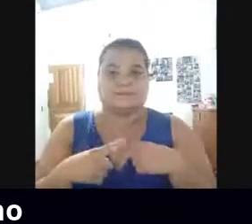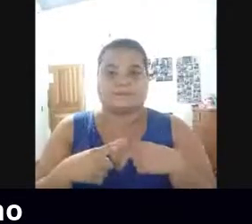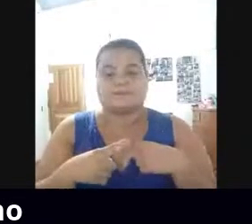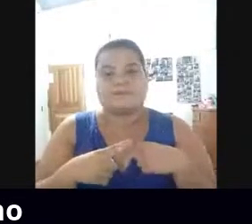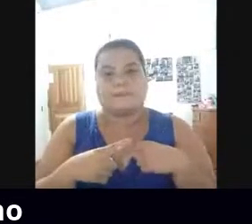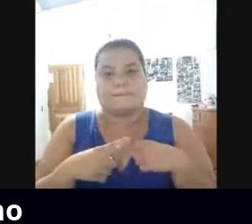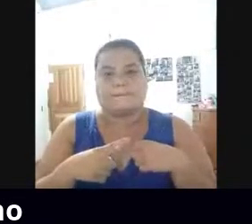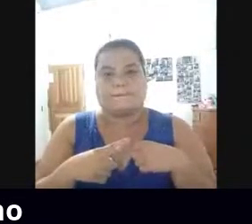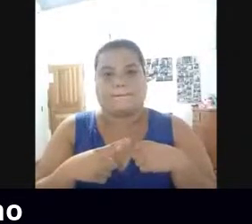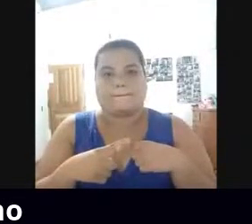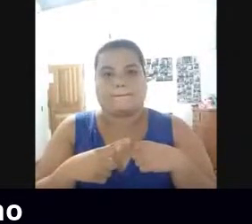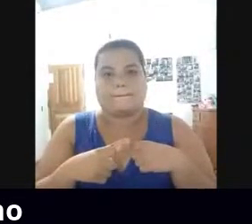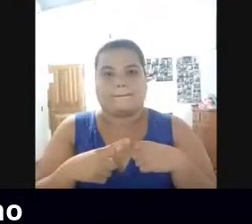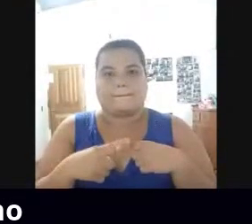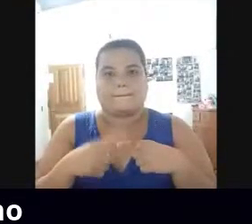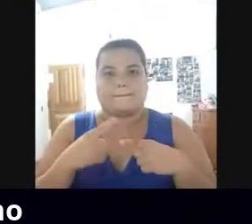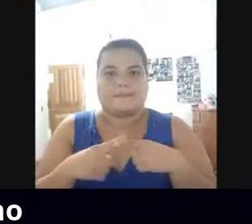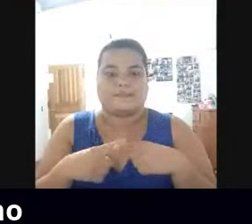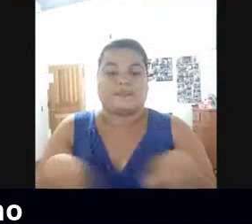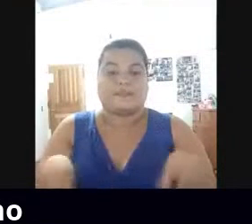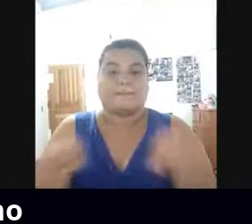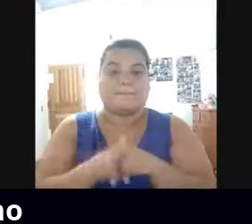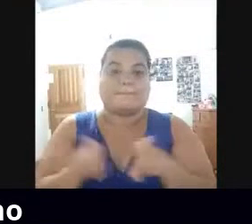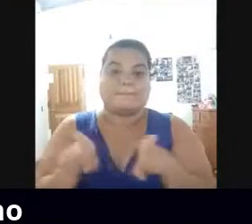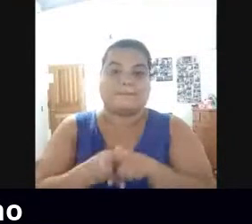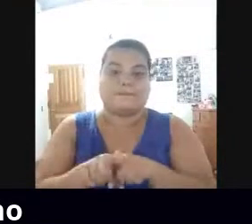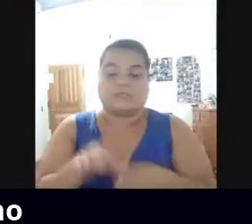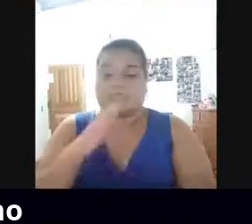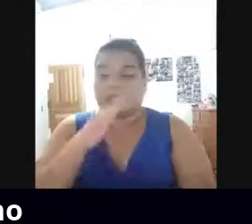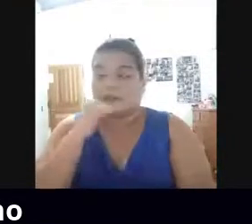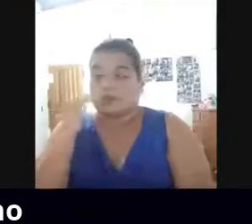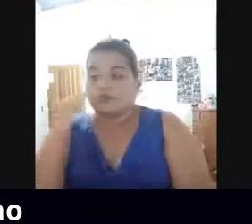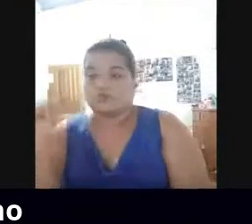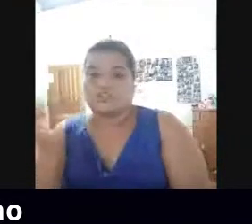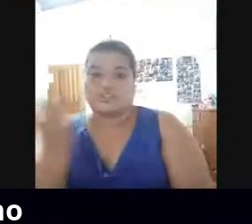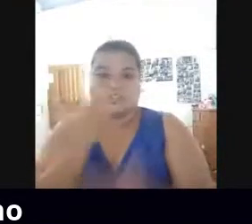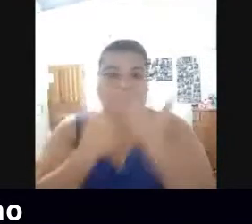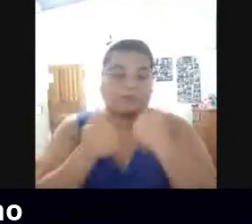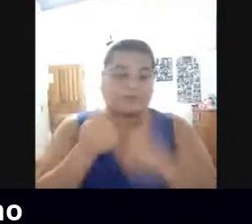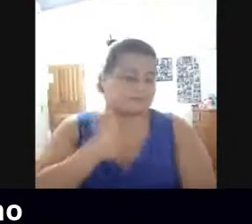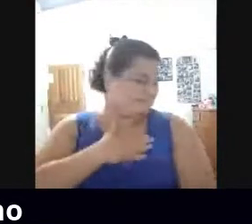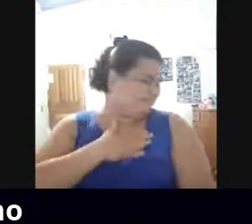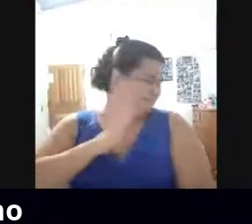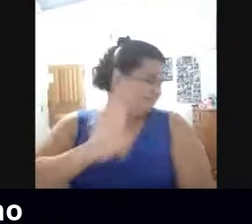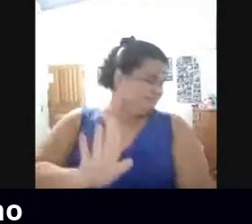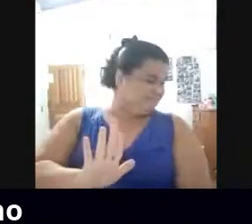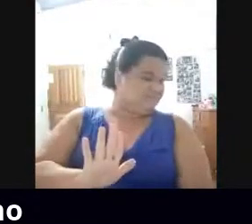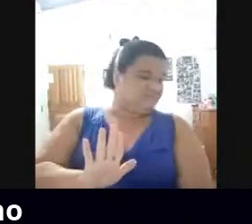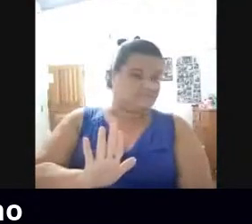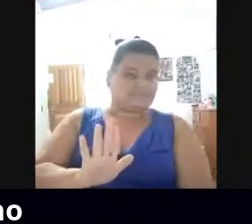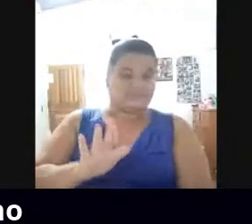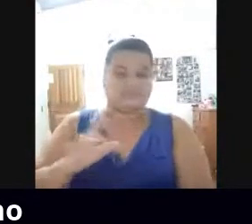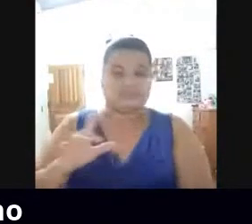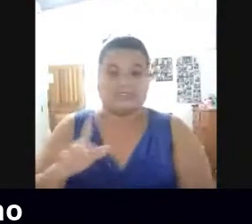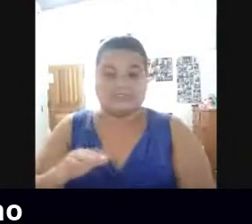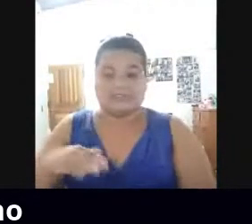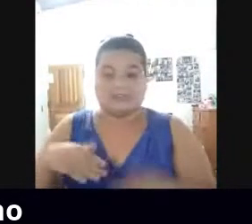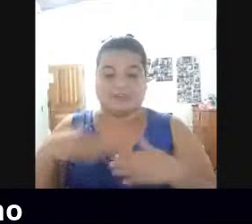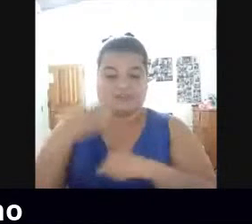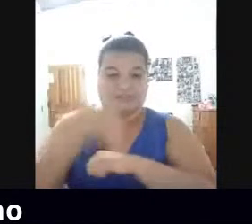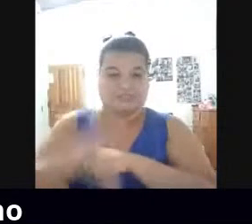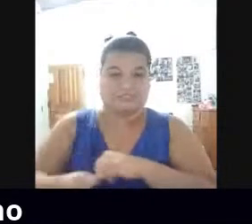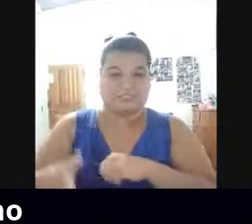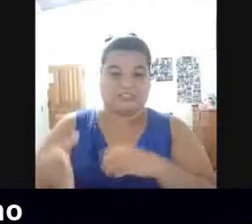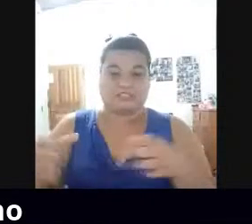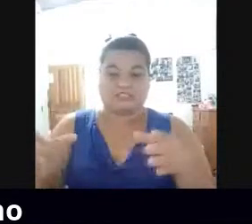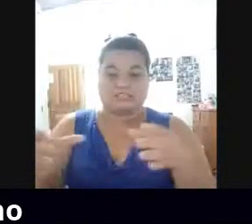é muito sensível ao cheiro do alimento, o cheiro é muito forte para ela e ela não consegue nem estar na cozinha. Tem criança que não vai na cozinha da casa. Imagine um